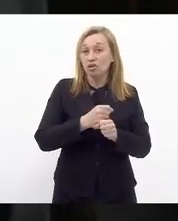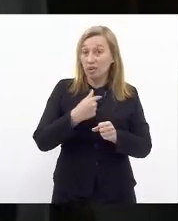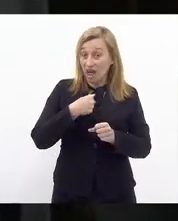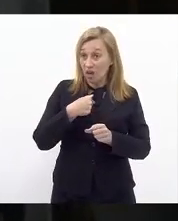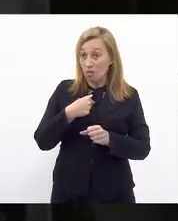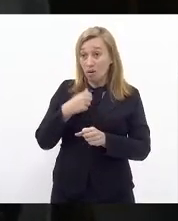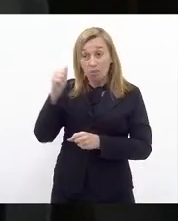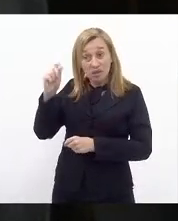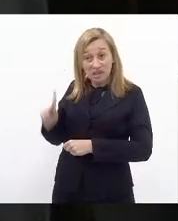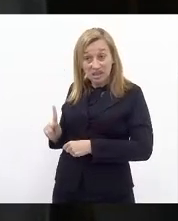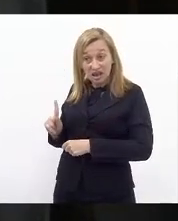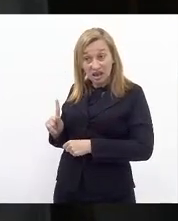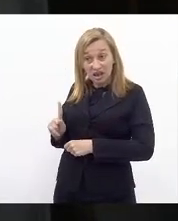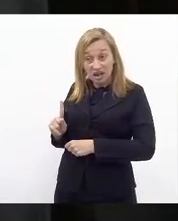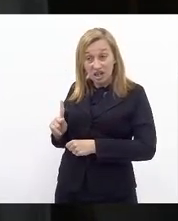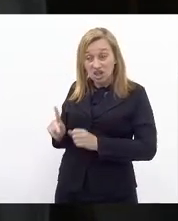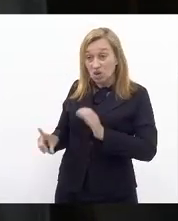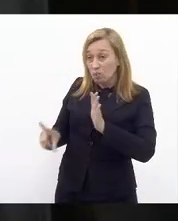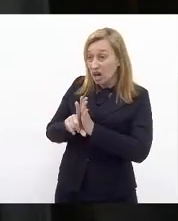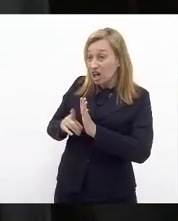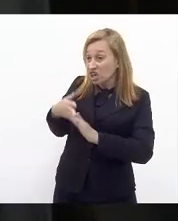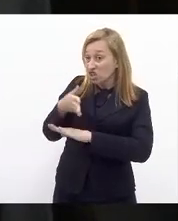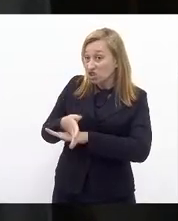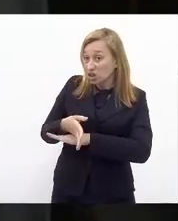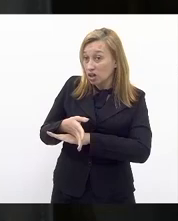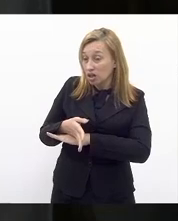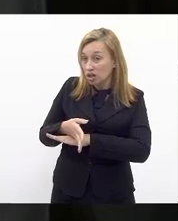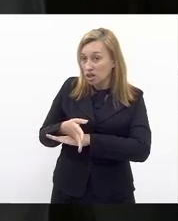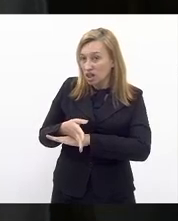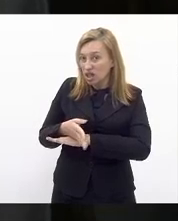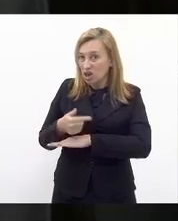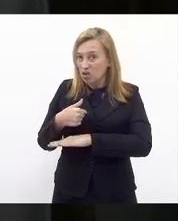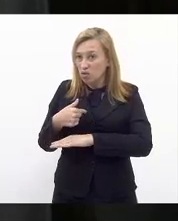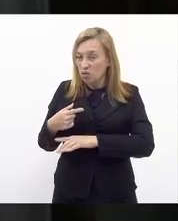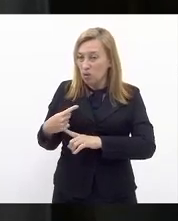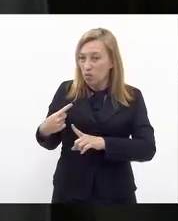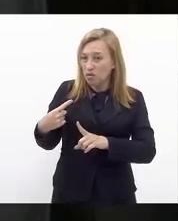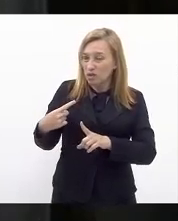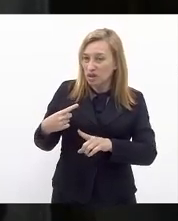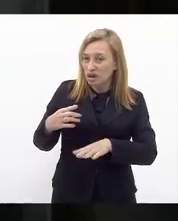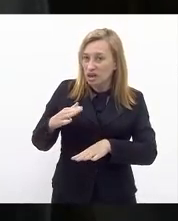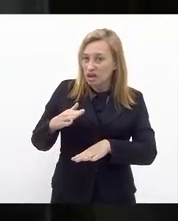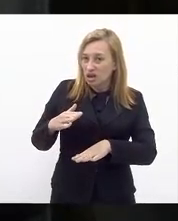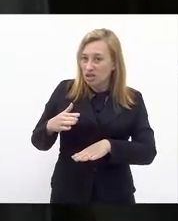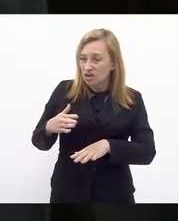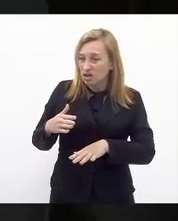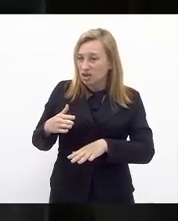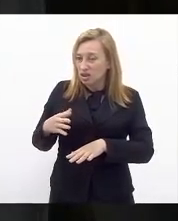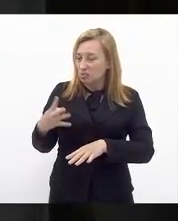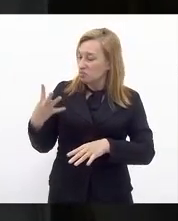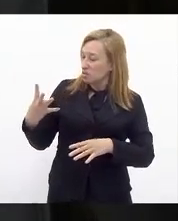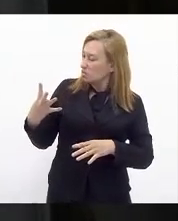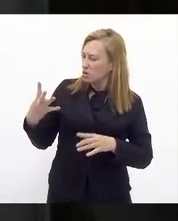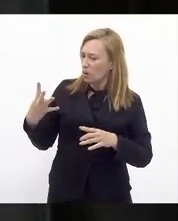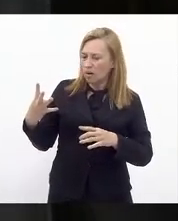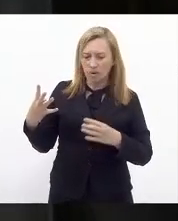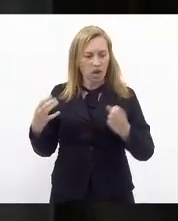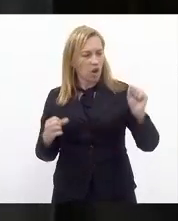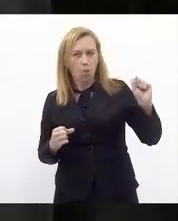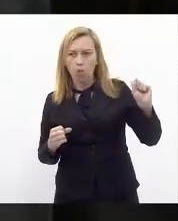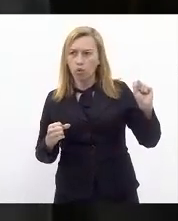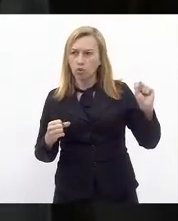aposentar vem uma lei e eu vou passar para 8 horas e aí tá emendas de